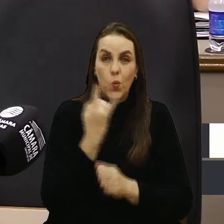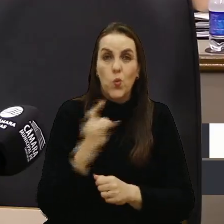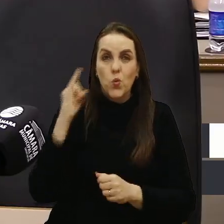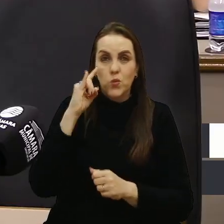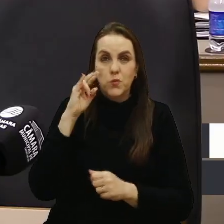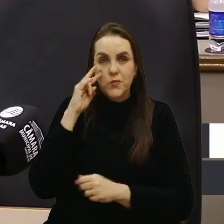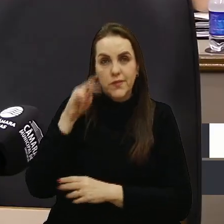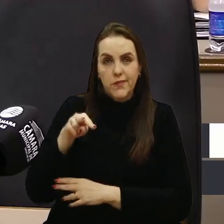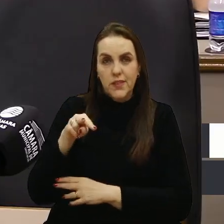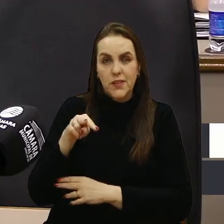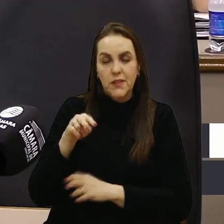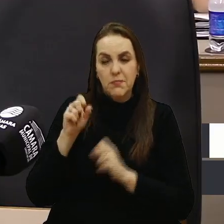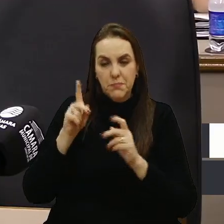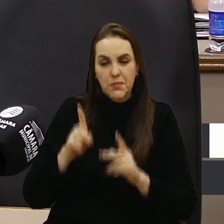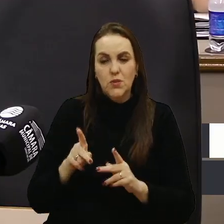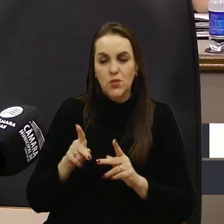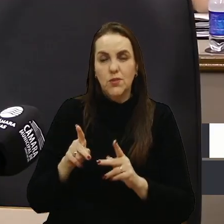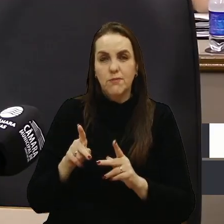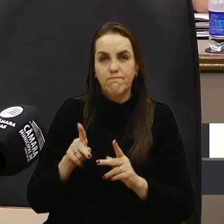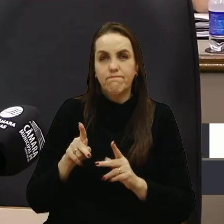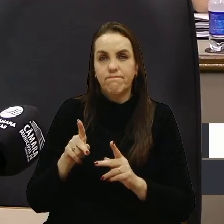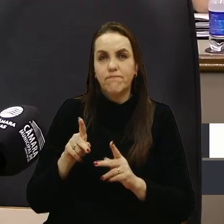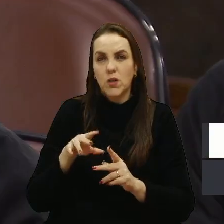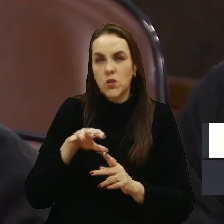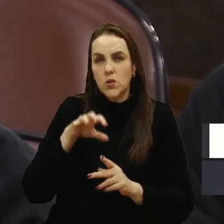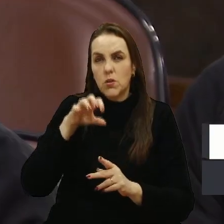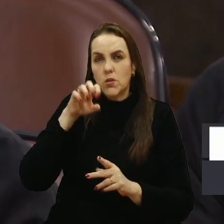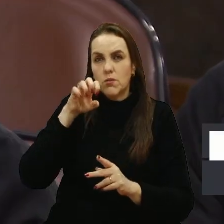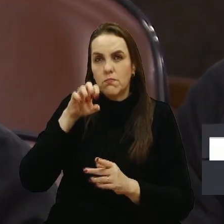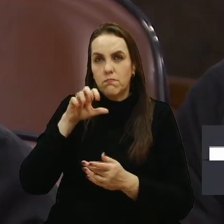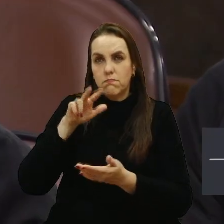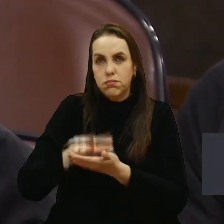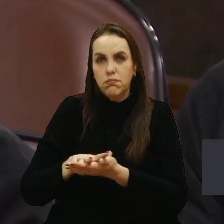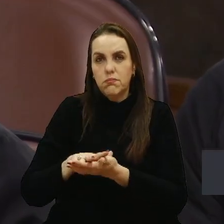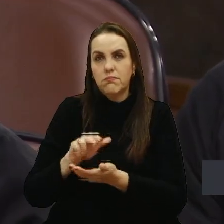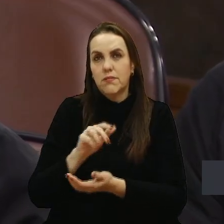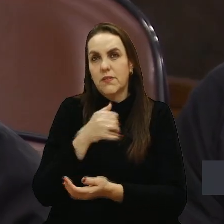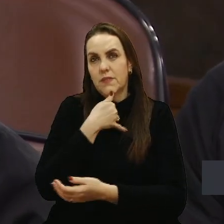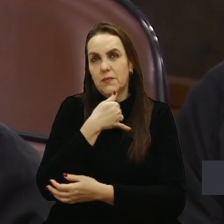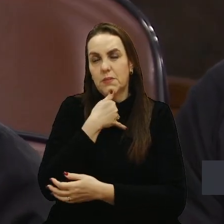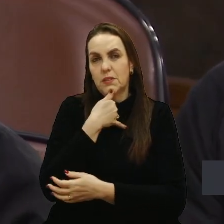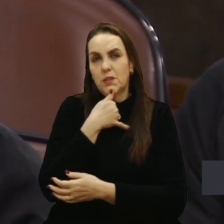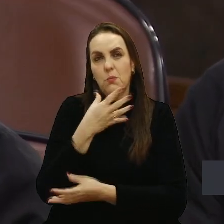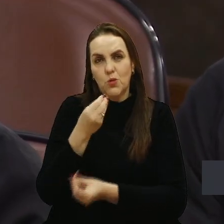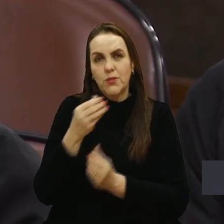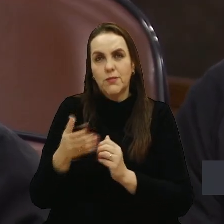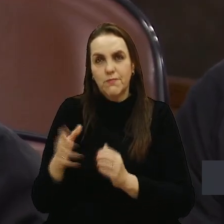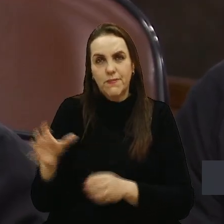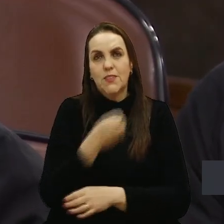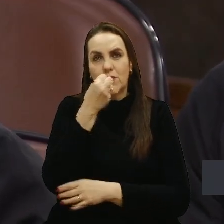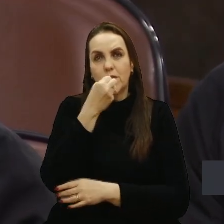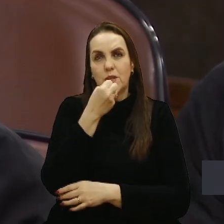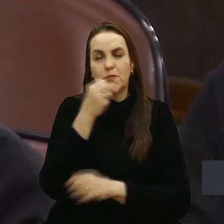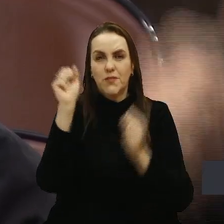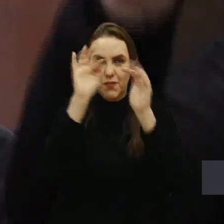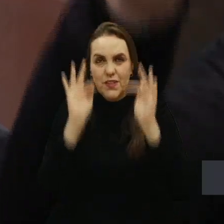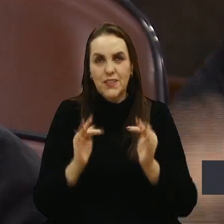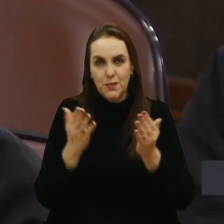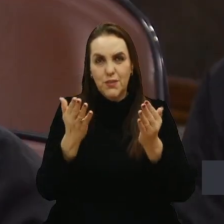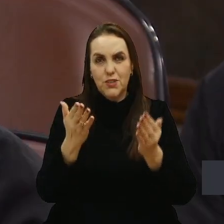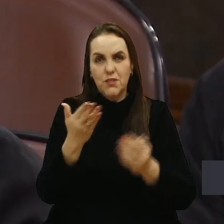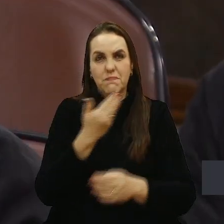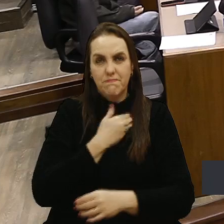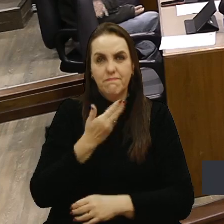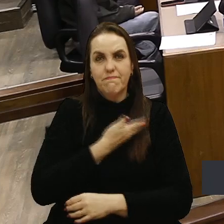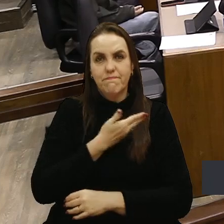ver a última respiração de muitas pessoas, infelizmente, mas muitas nós salvamos. Parabéns, felicidades a ti, meu grande irmão. Era